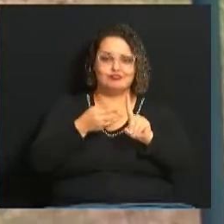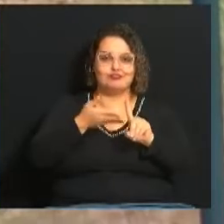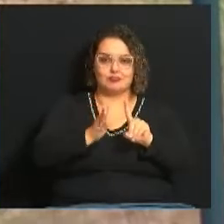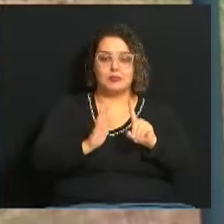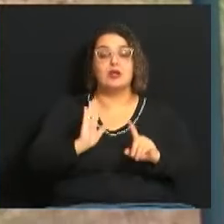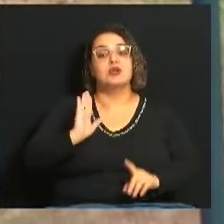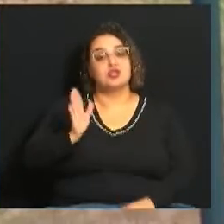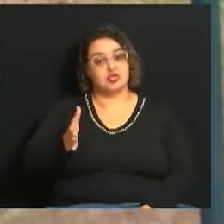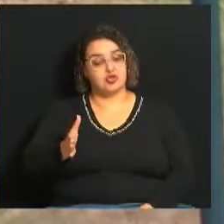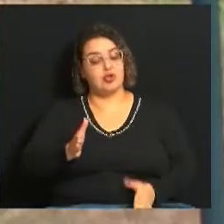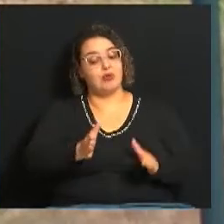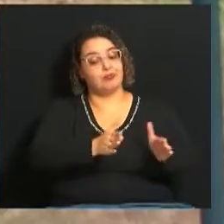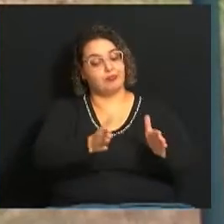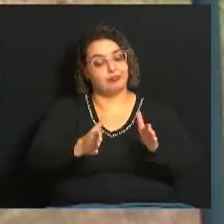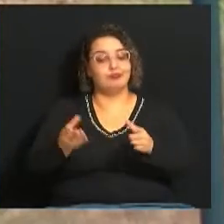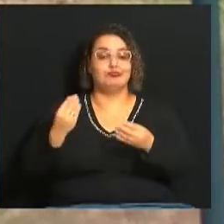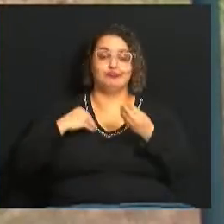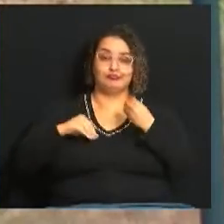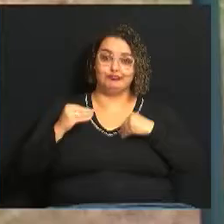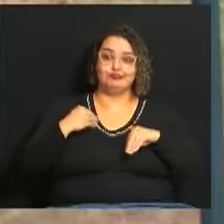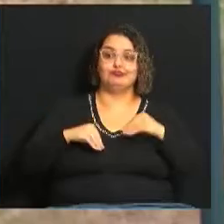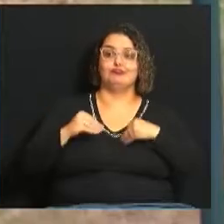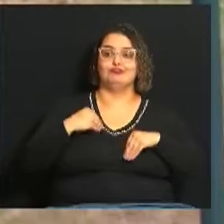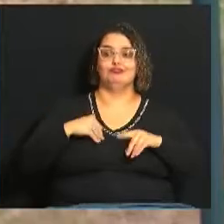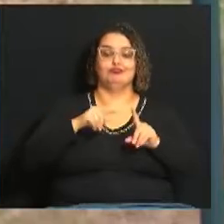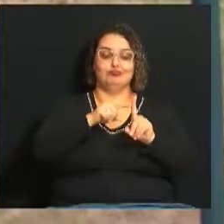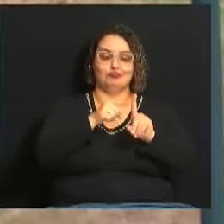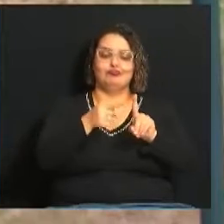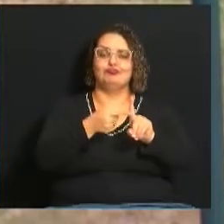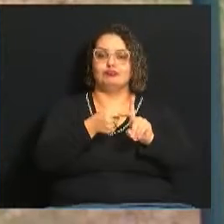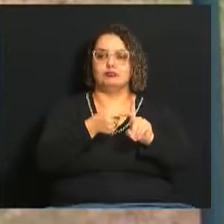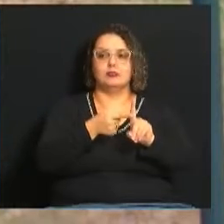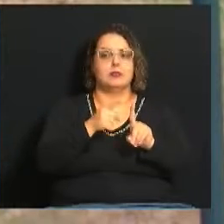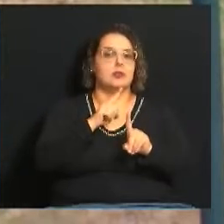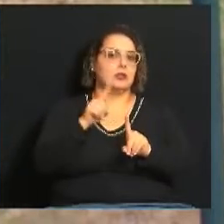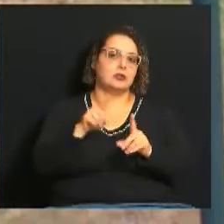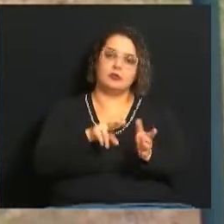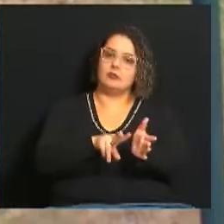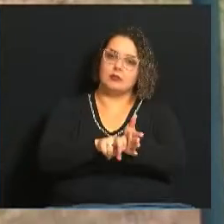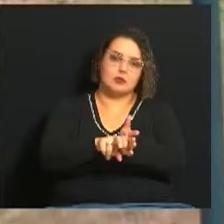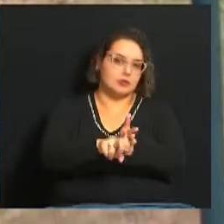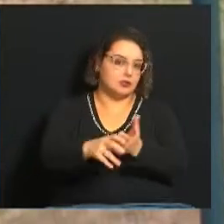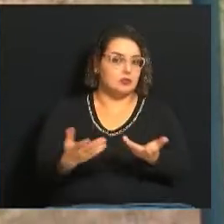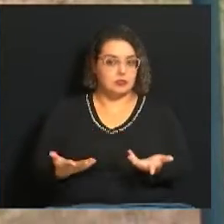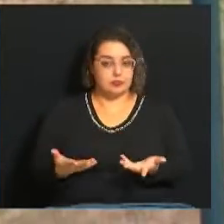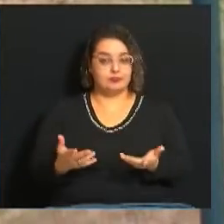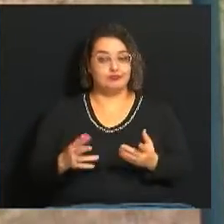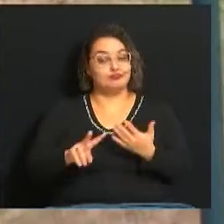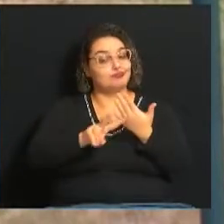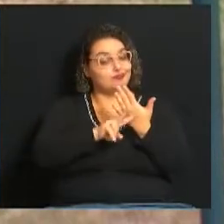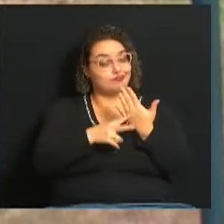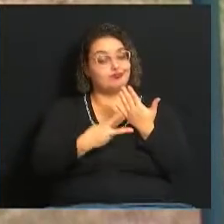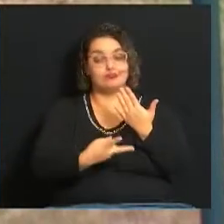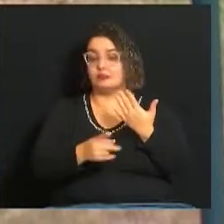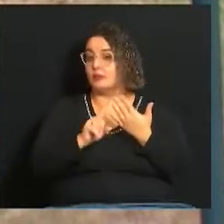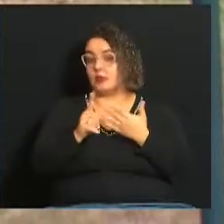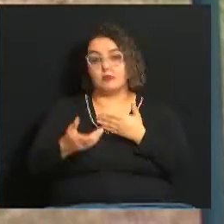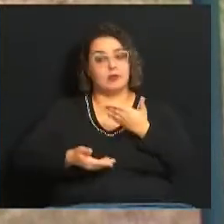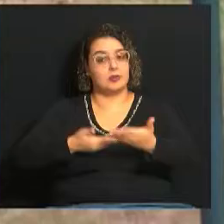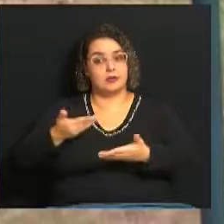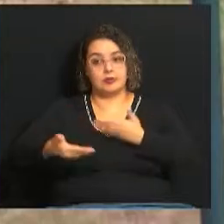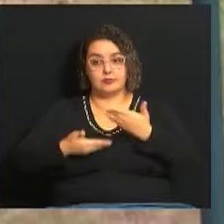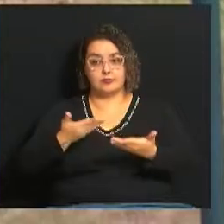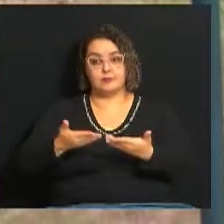algum processo depressivo durante a gestação que não foi diagnosticado e, consequentemente, não foi tratado. Com